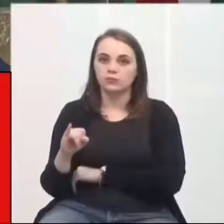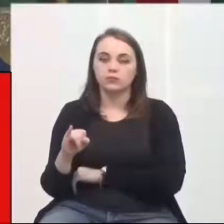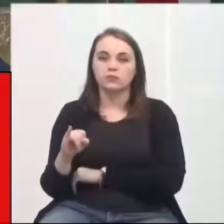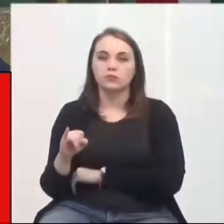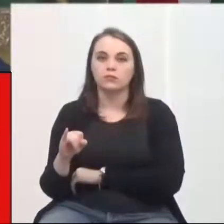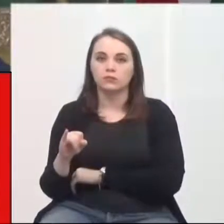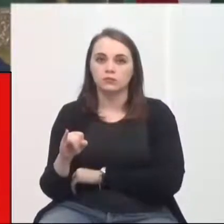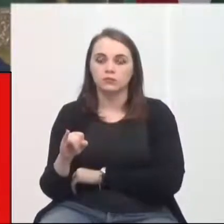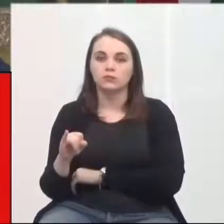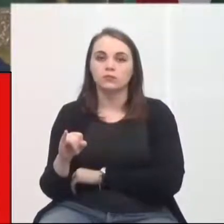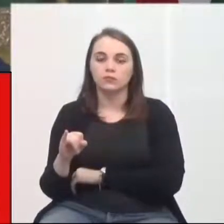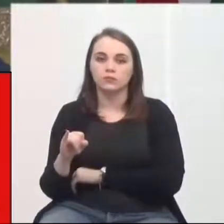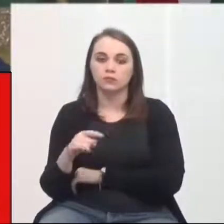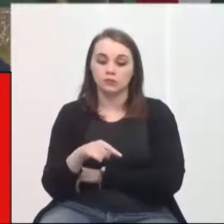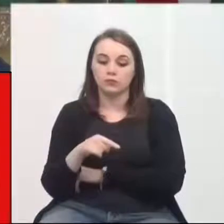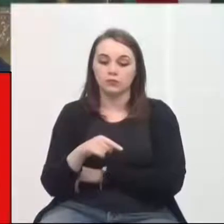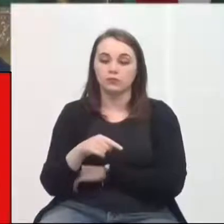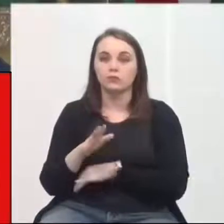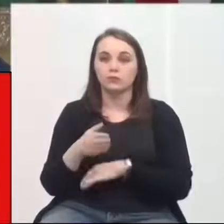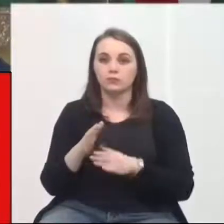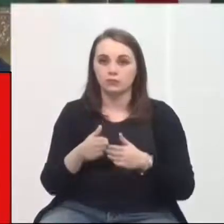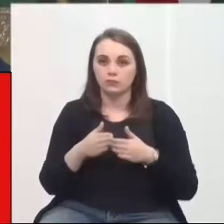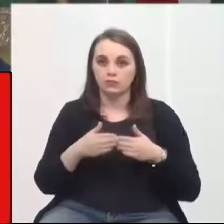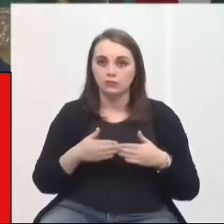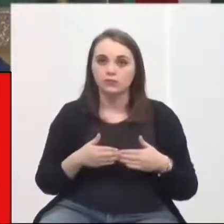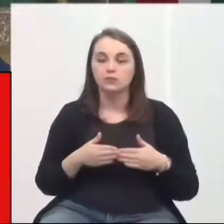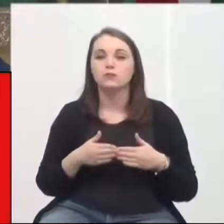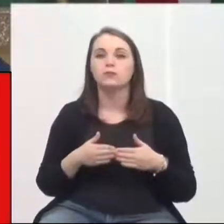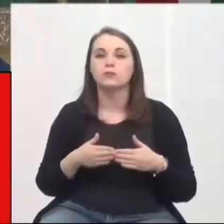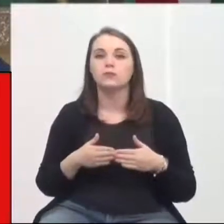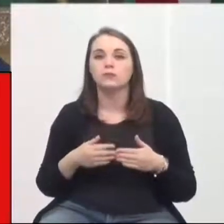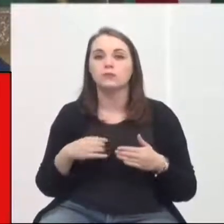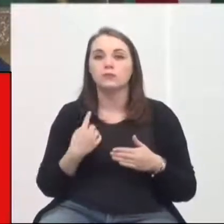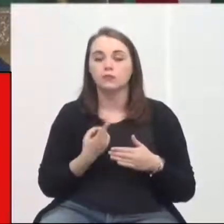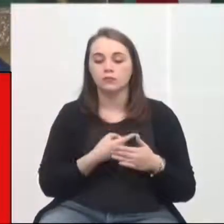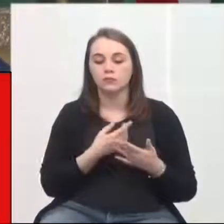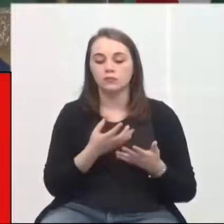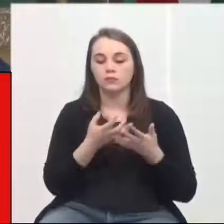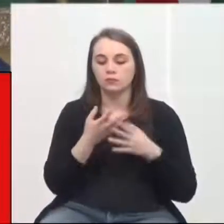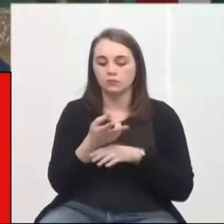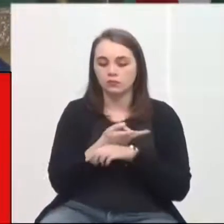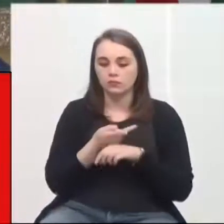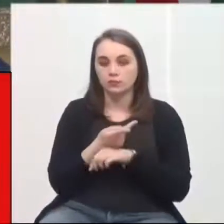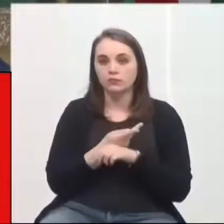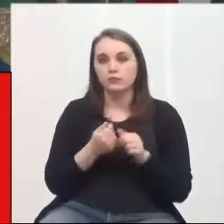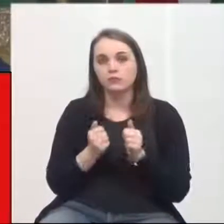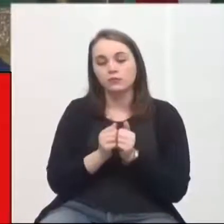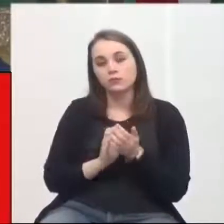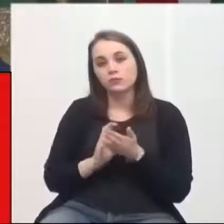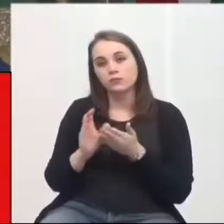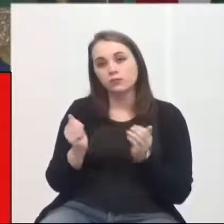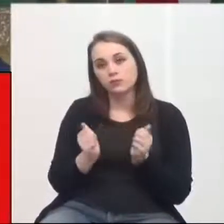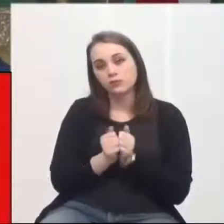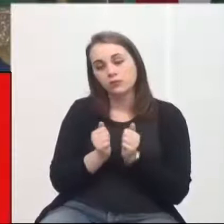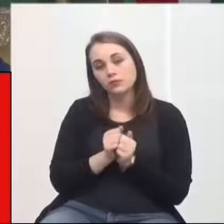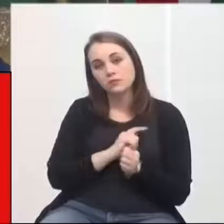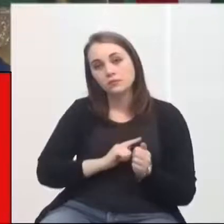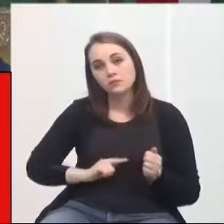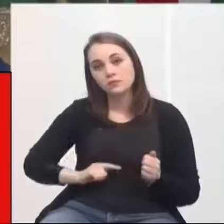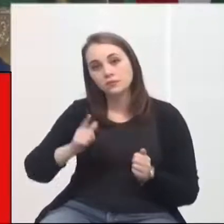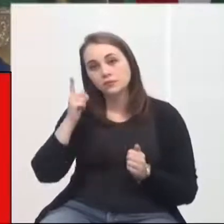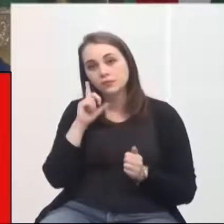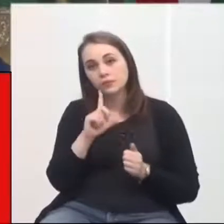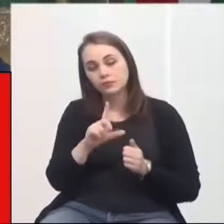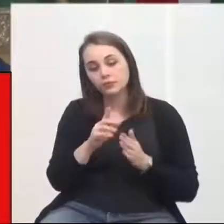à rodovia Jorge Lacerda, que foi licitada, né, que nós buscamos recursos junto ao governo do estado, e foi